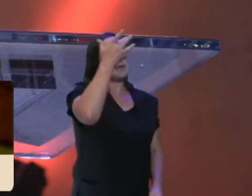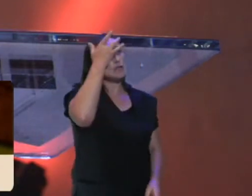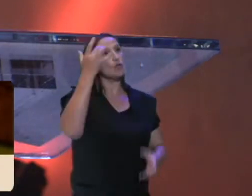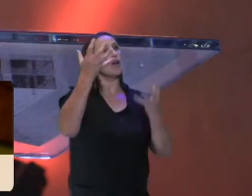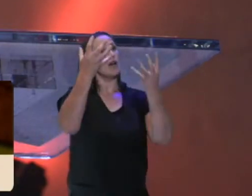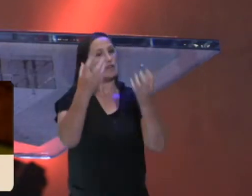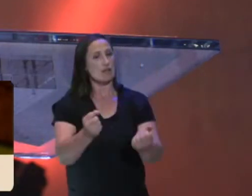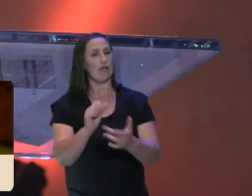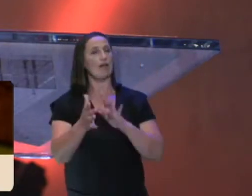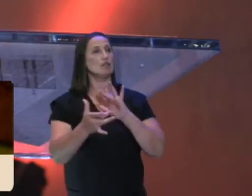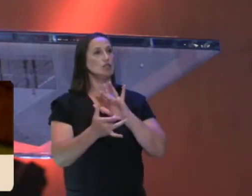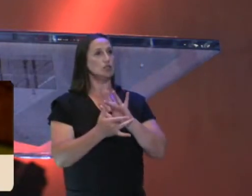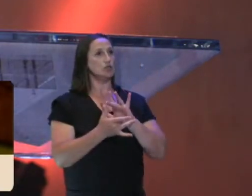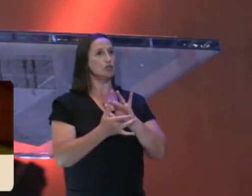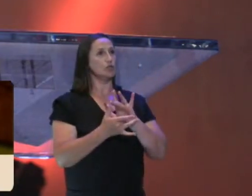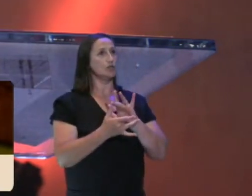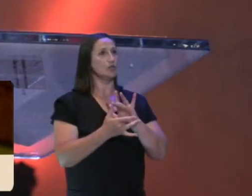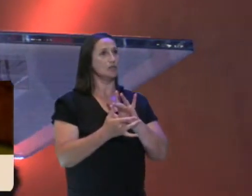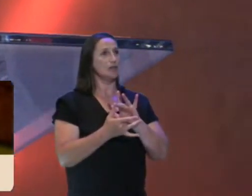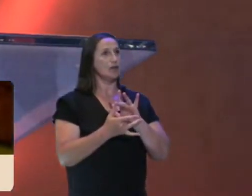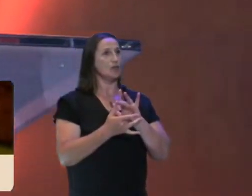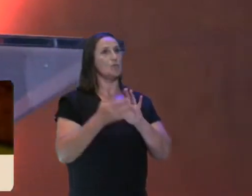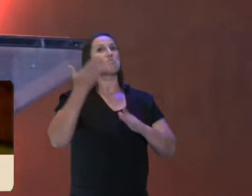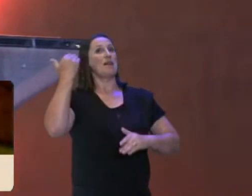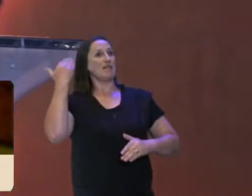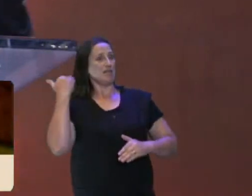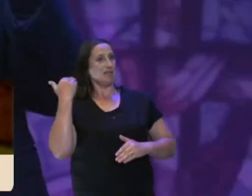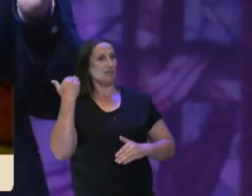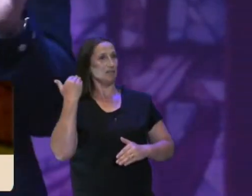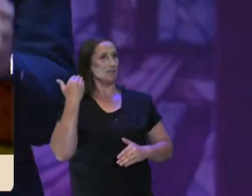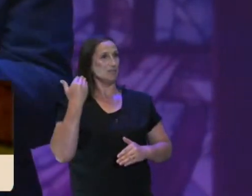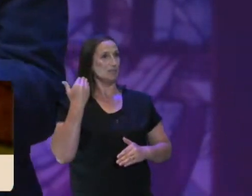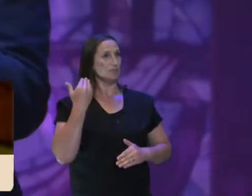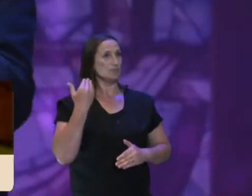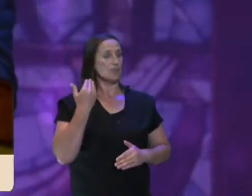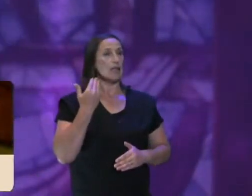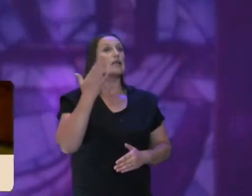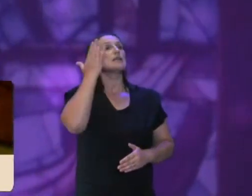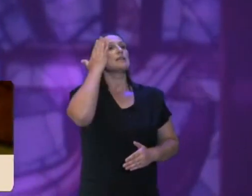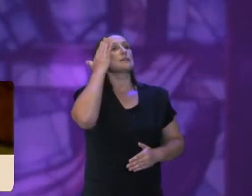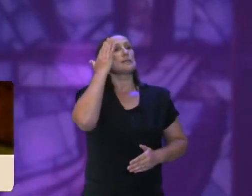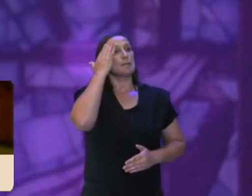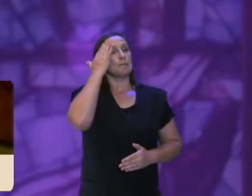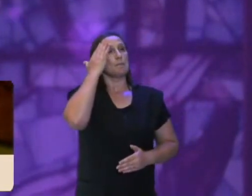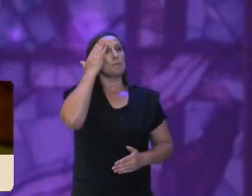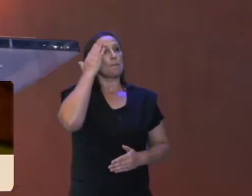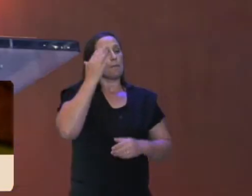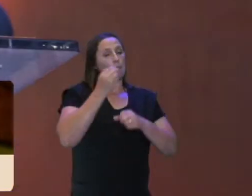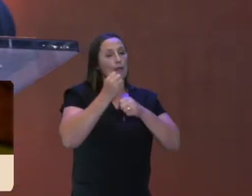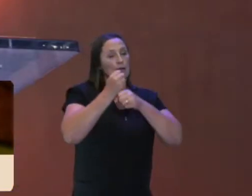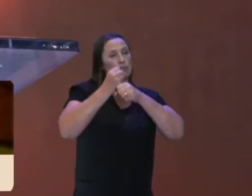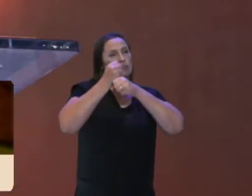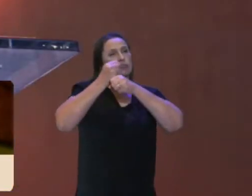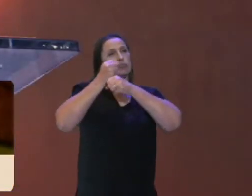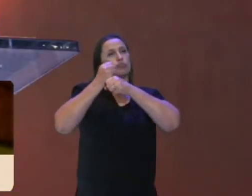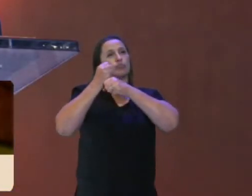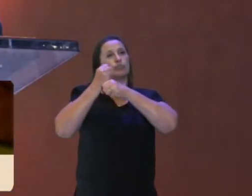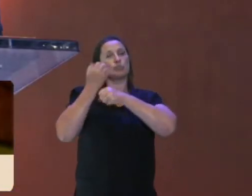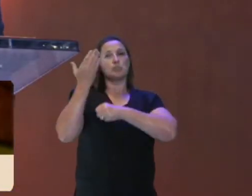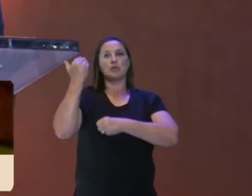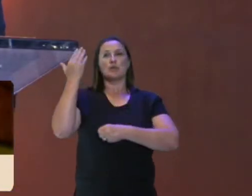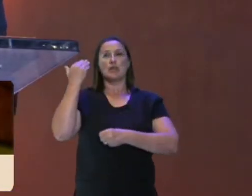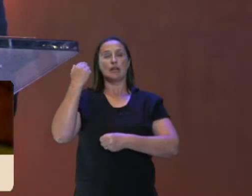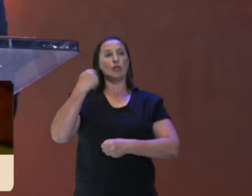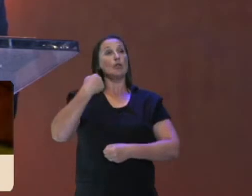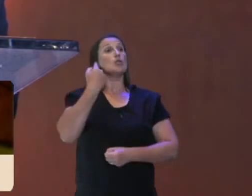na antiga missão de Elias. Alguns anos atrás, A gente ouviu aqui um testemunho num